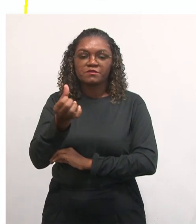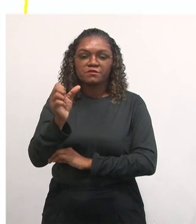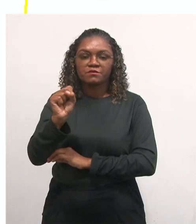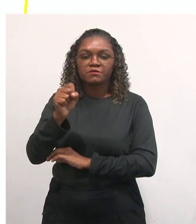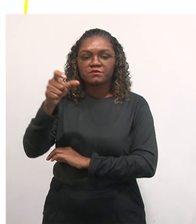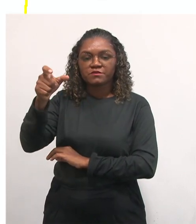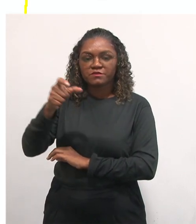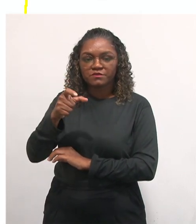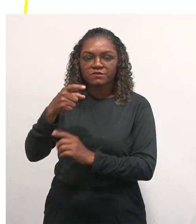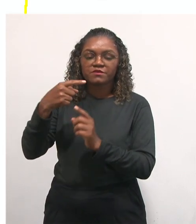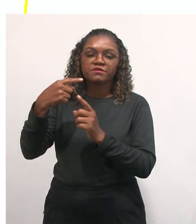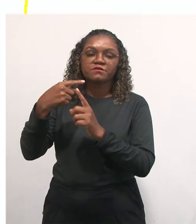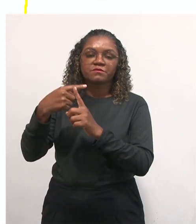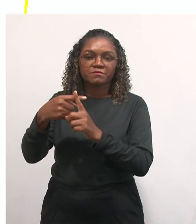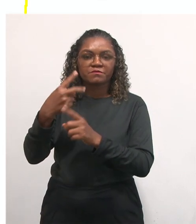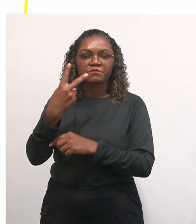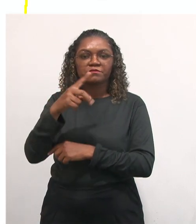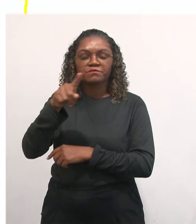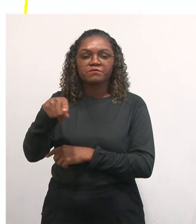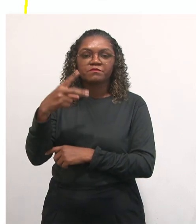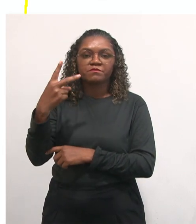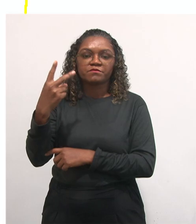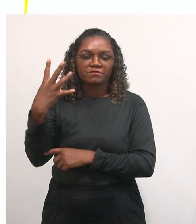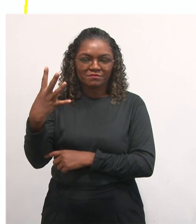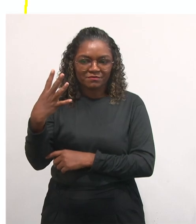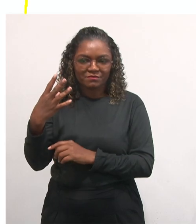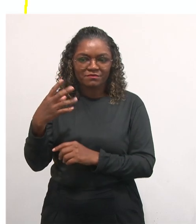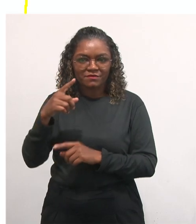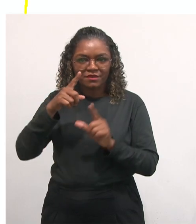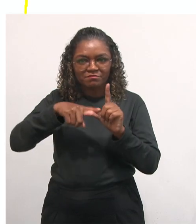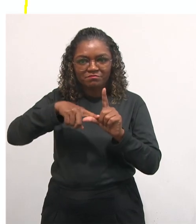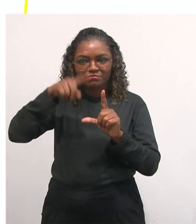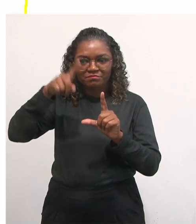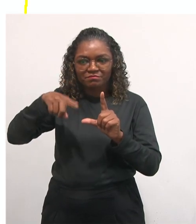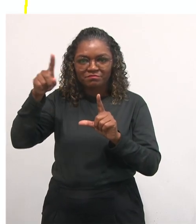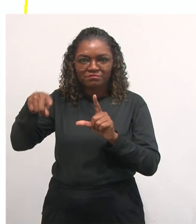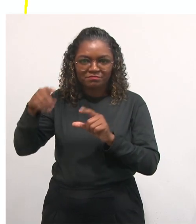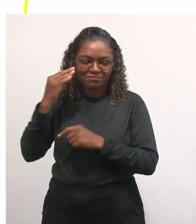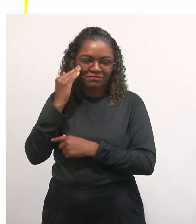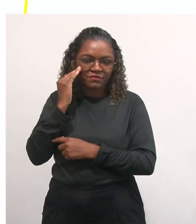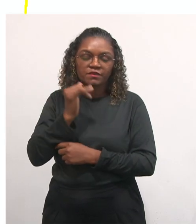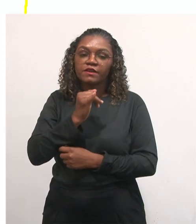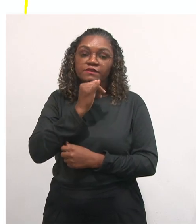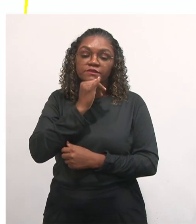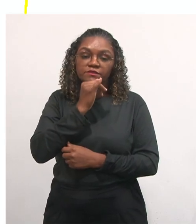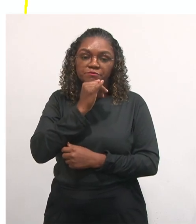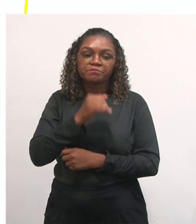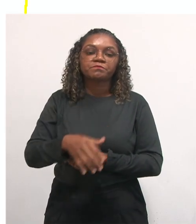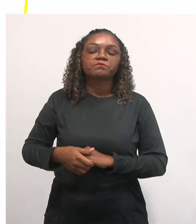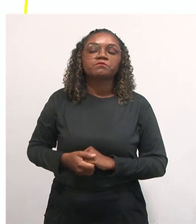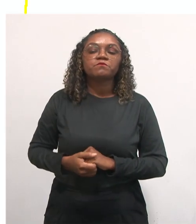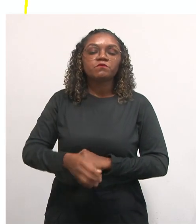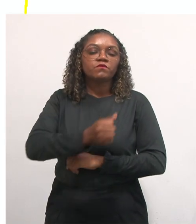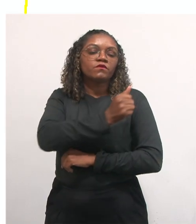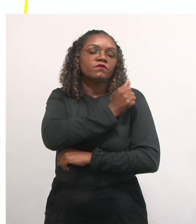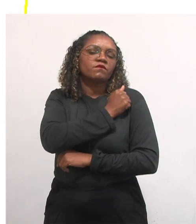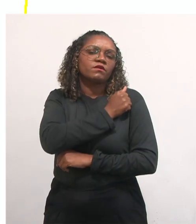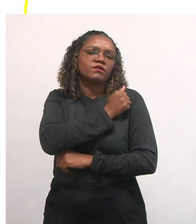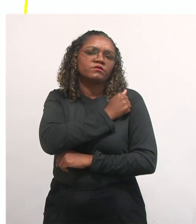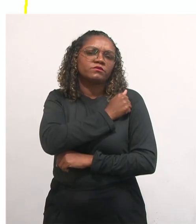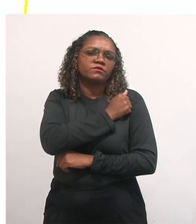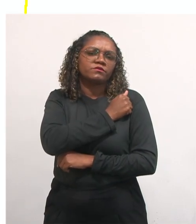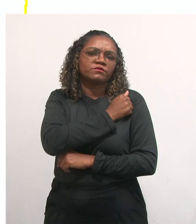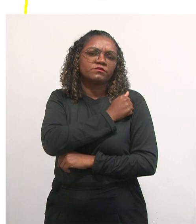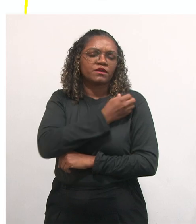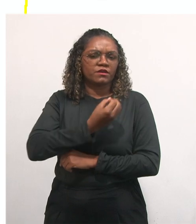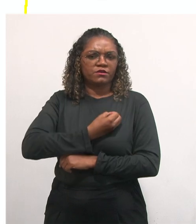acabou de calcular ali. Beleza? E a estimativa é isso, ó. Por exemplo, um aluno que tira nota quase 2 em